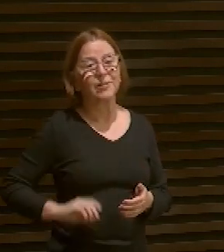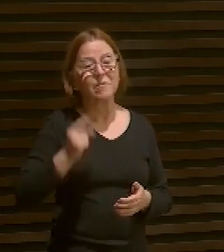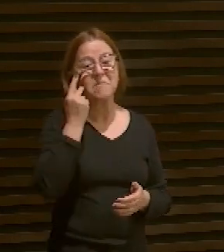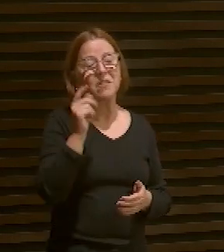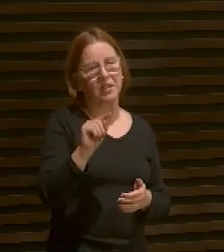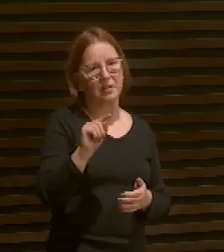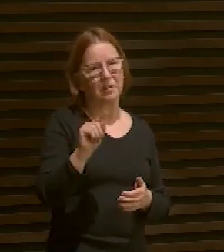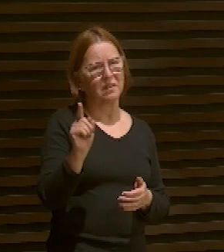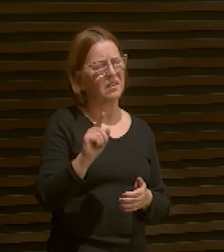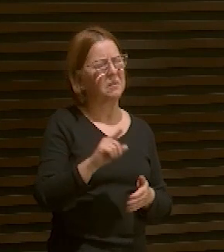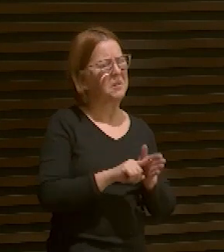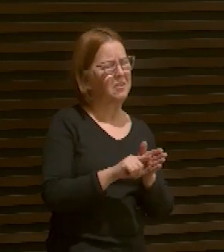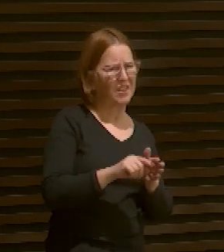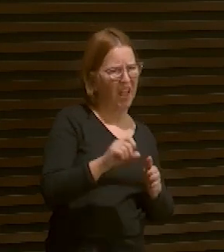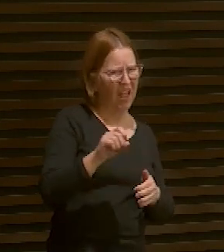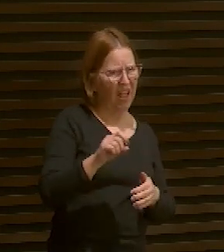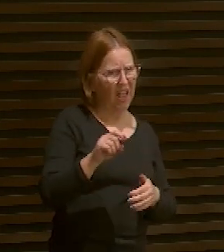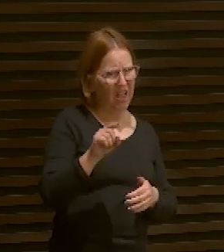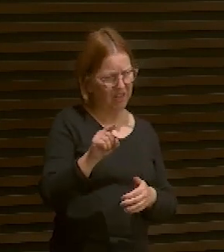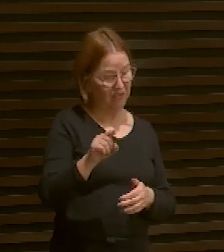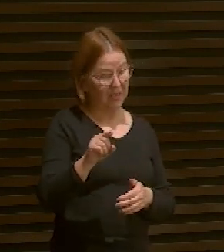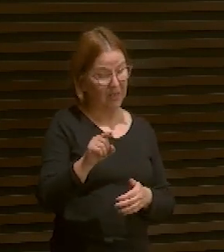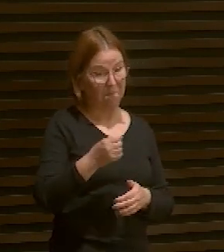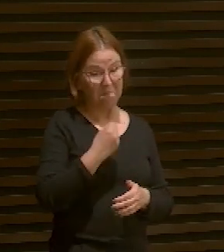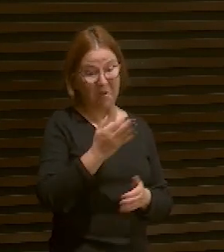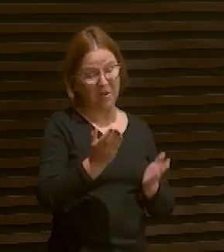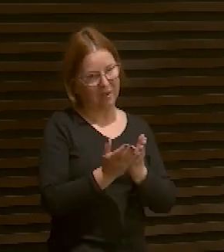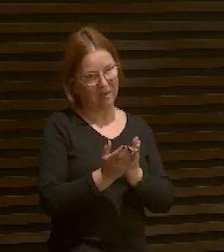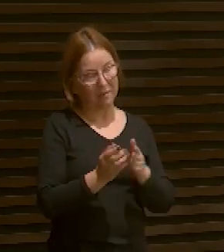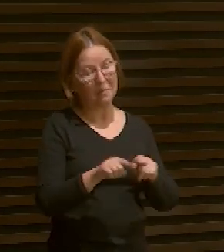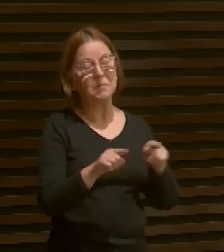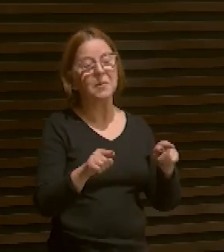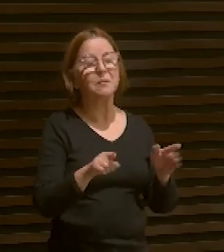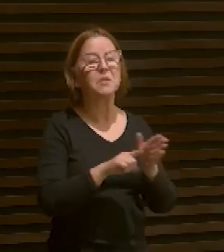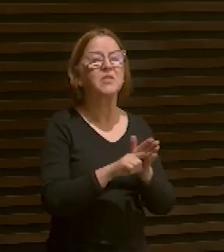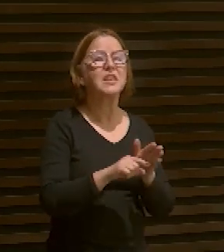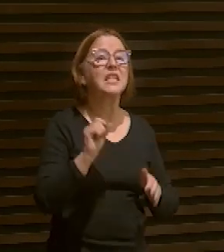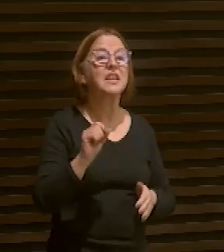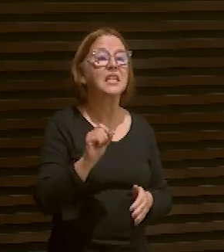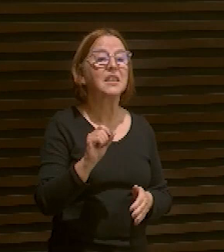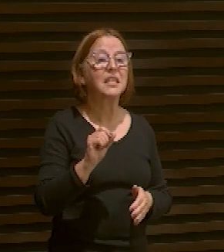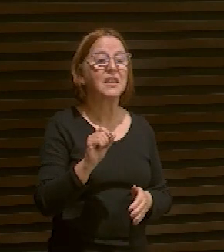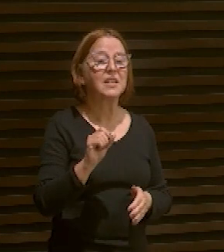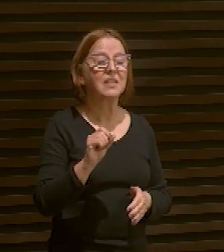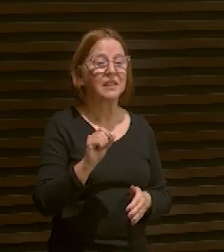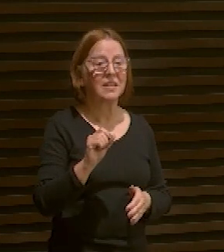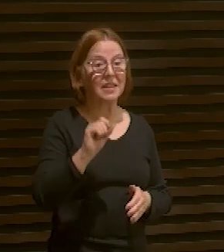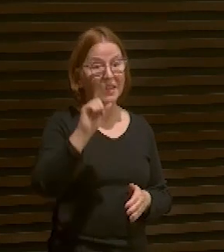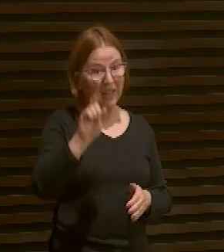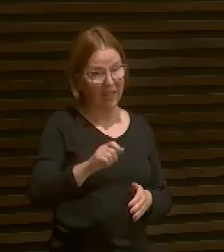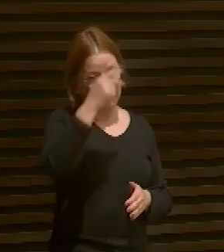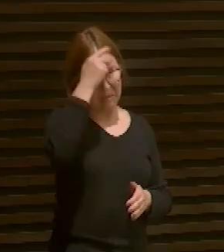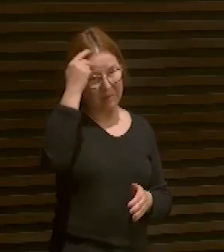Não pergunte se você é um bom cristão, mas pergunte quem é a pessoa de Cristo na sua vida.